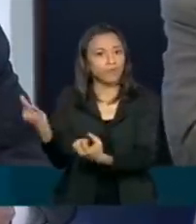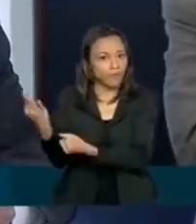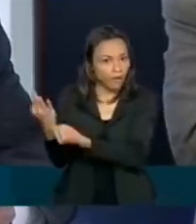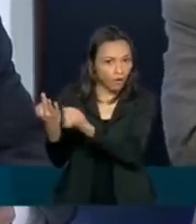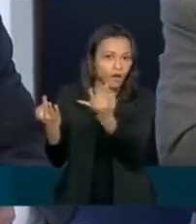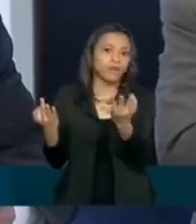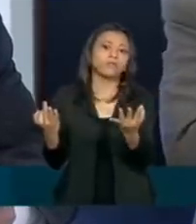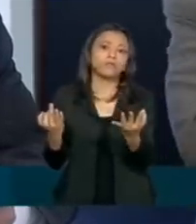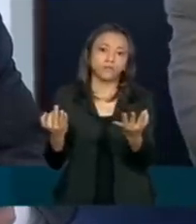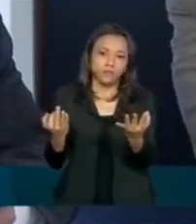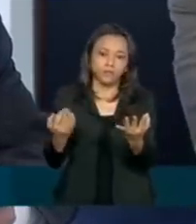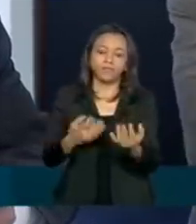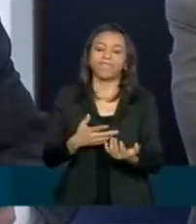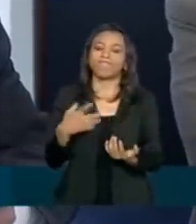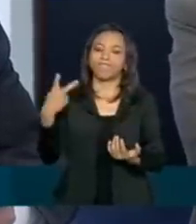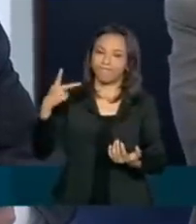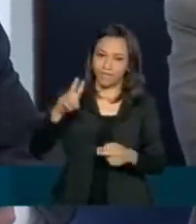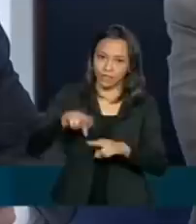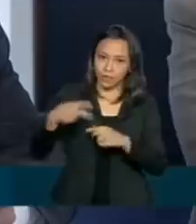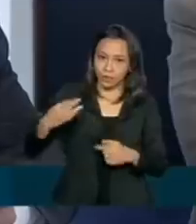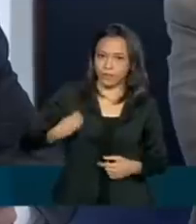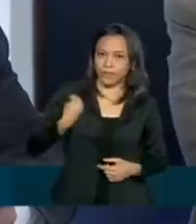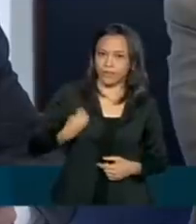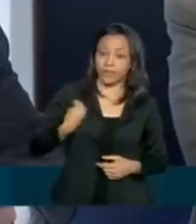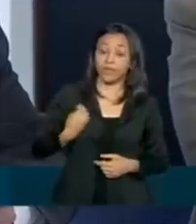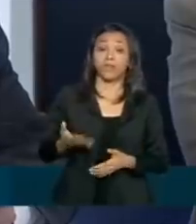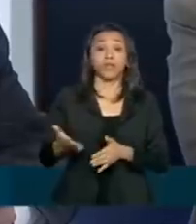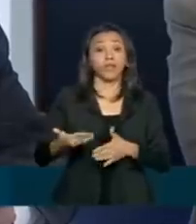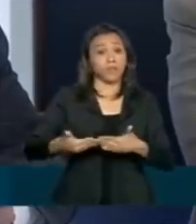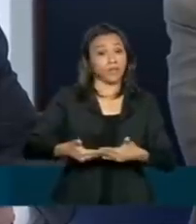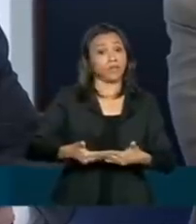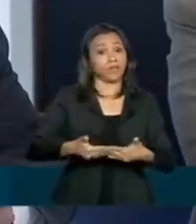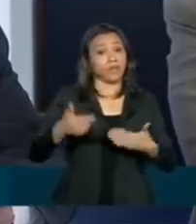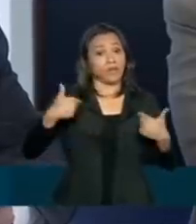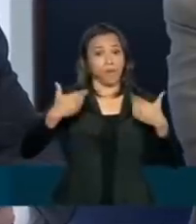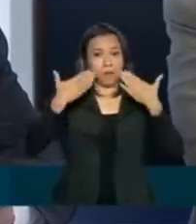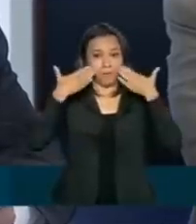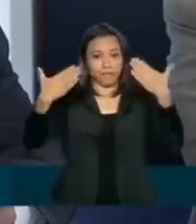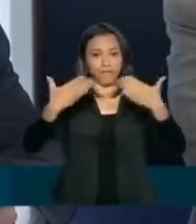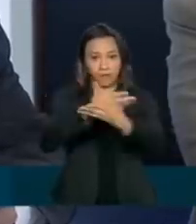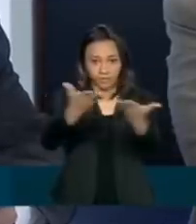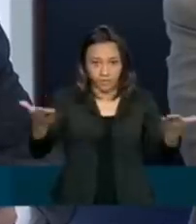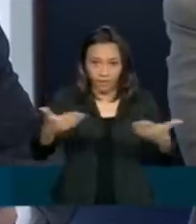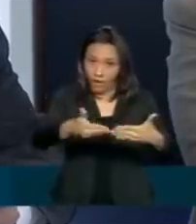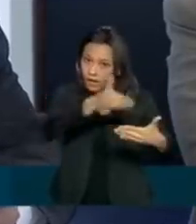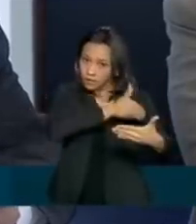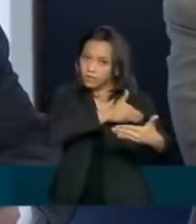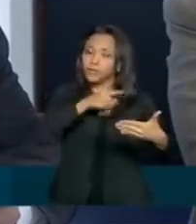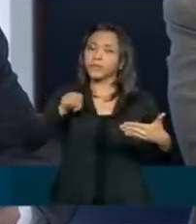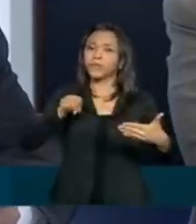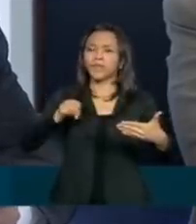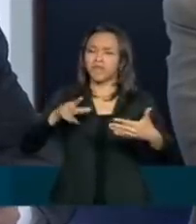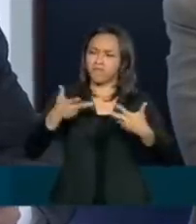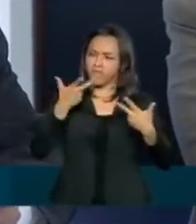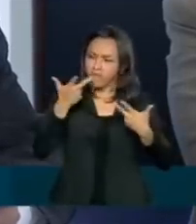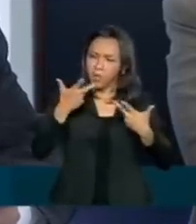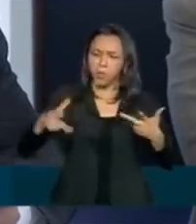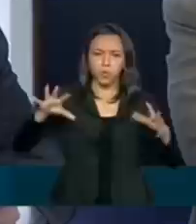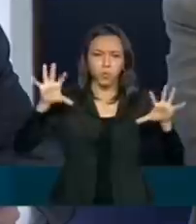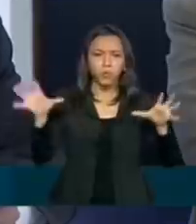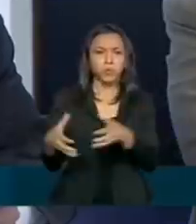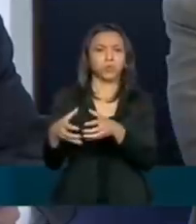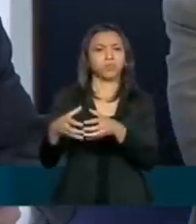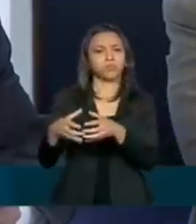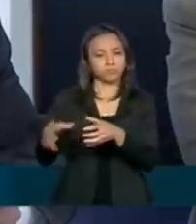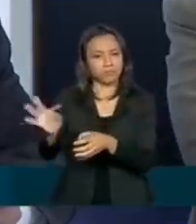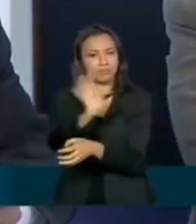missão. E antes de iniciar a minha apresentação, eu queria ressaltar também a capacidade técnica e a dedicação da equipe que eu